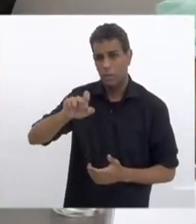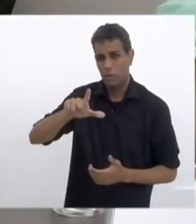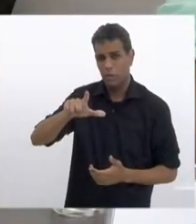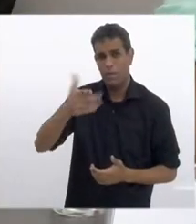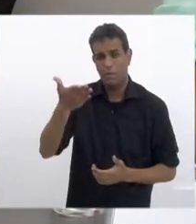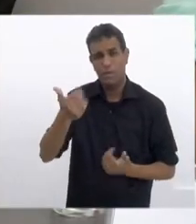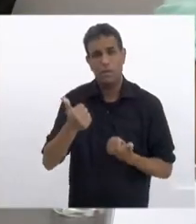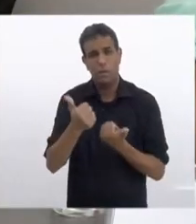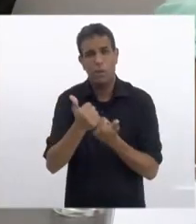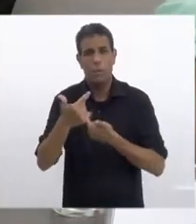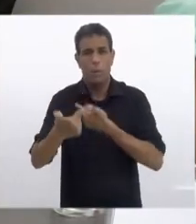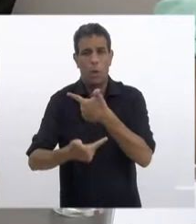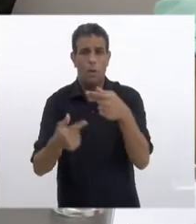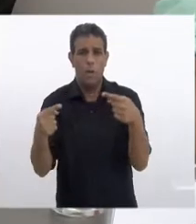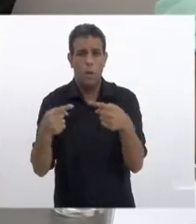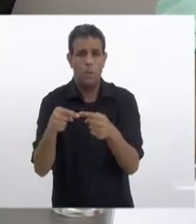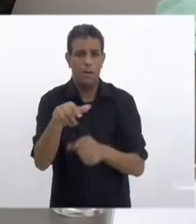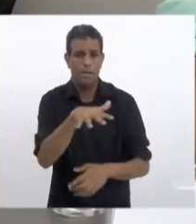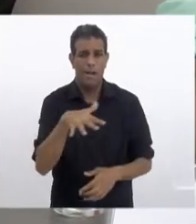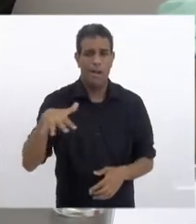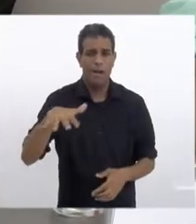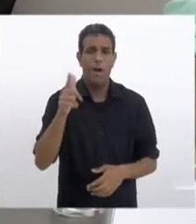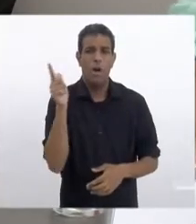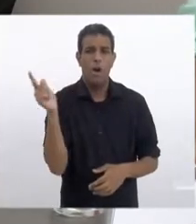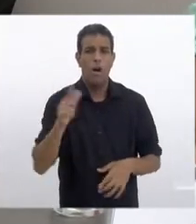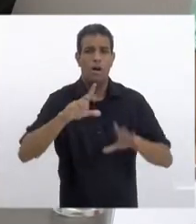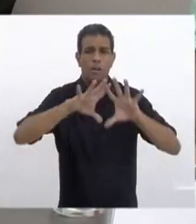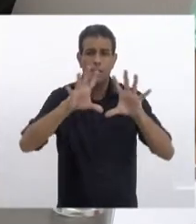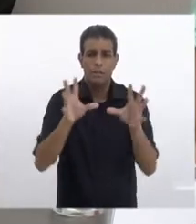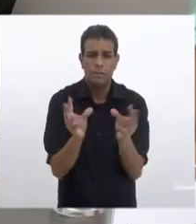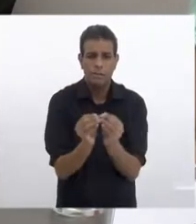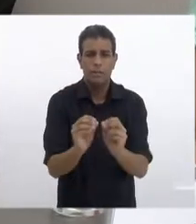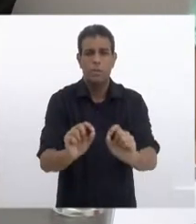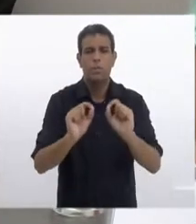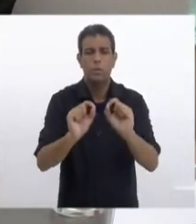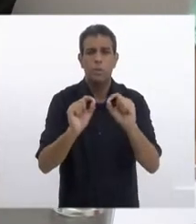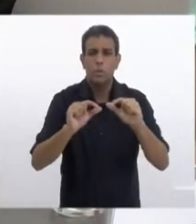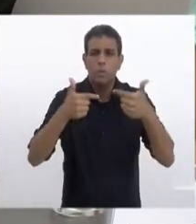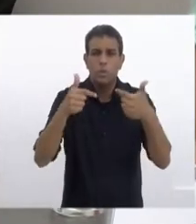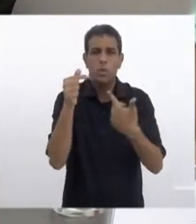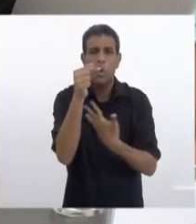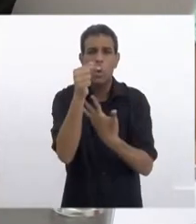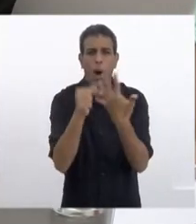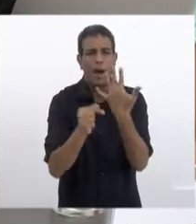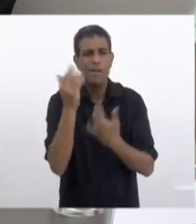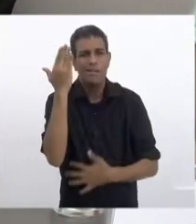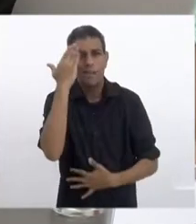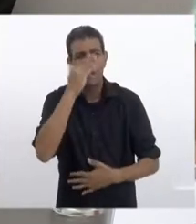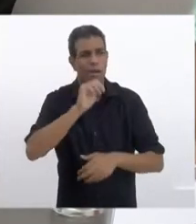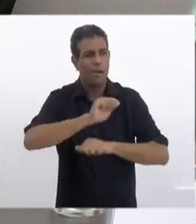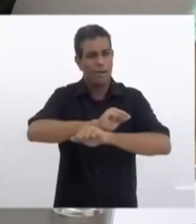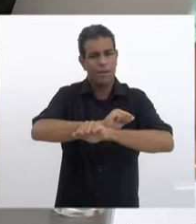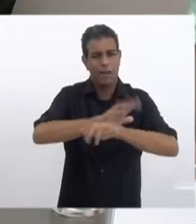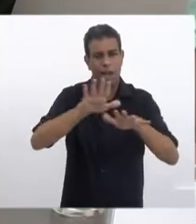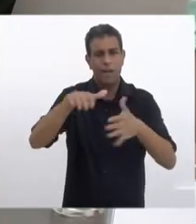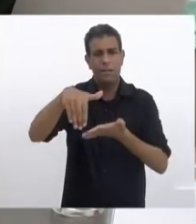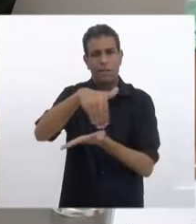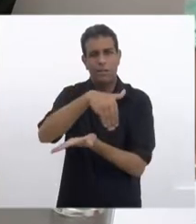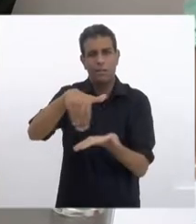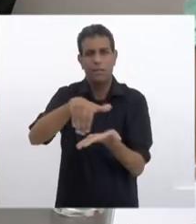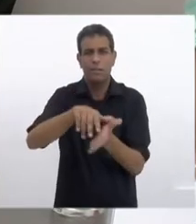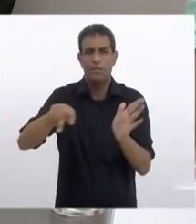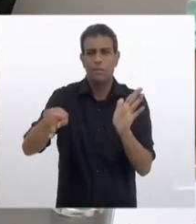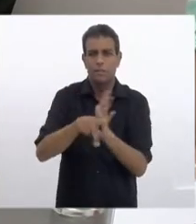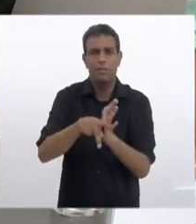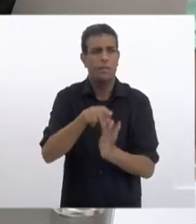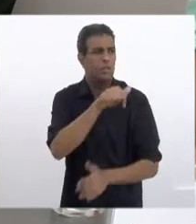faz esse acompanhamento junto com o território, pode completar a minha fala falando um pouco do que a gente entendeu já pela Secretaria Estadual de